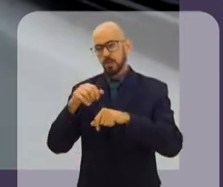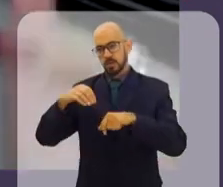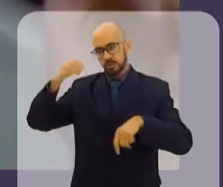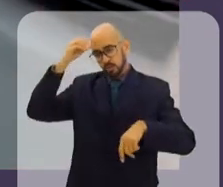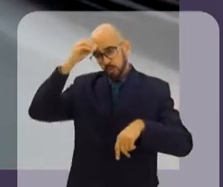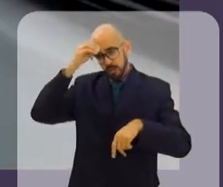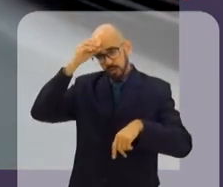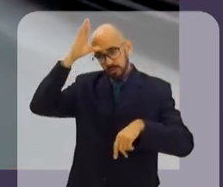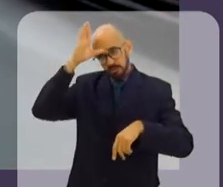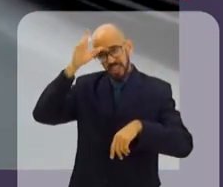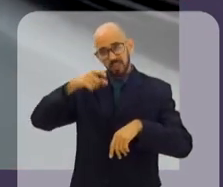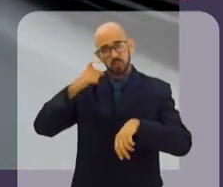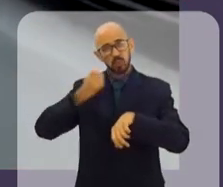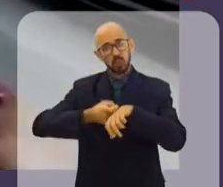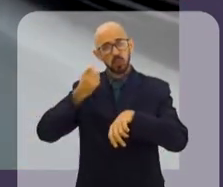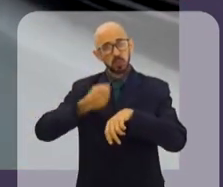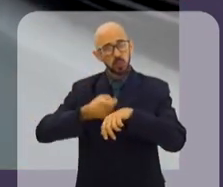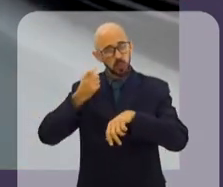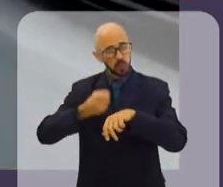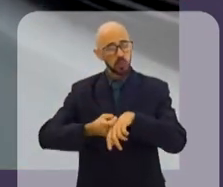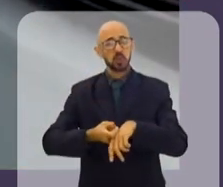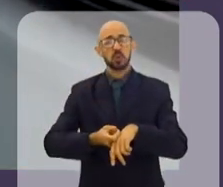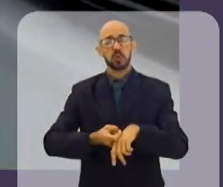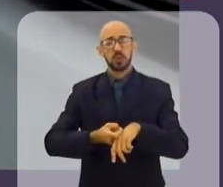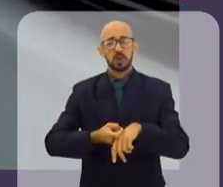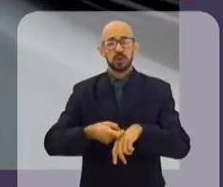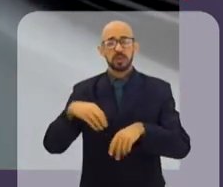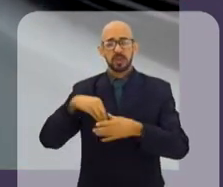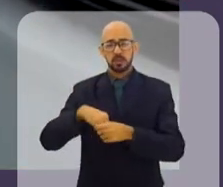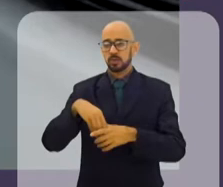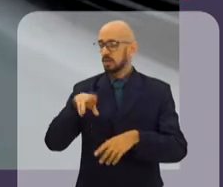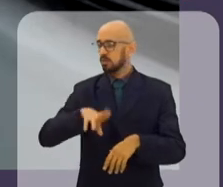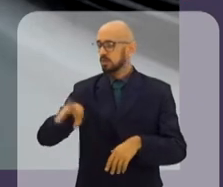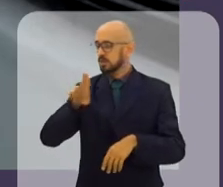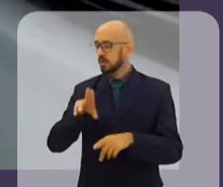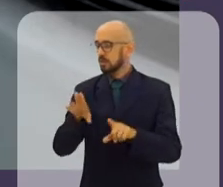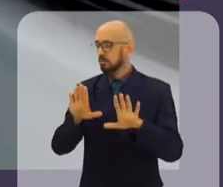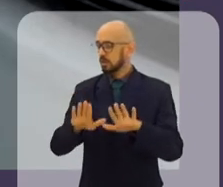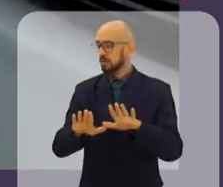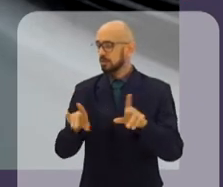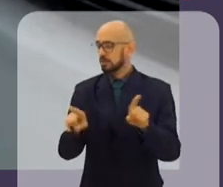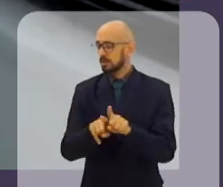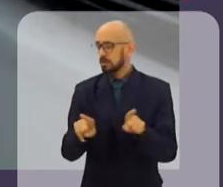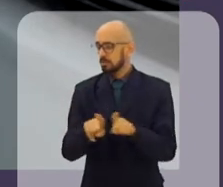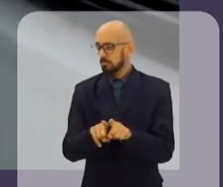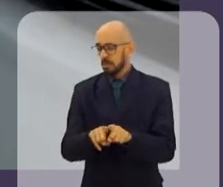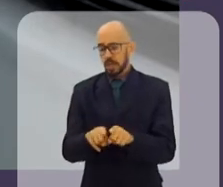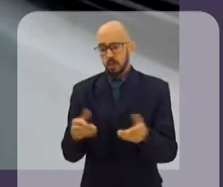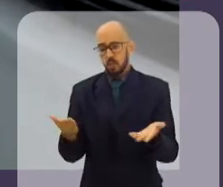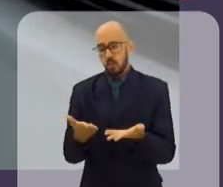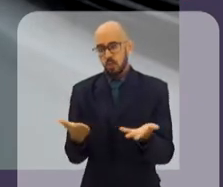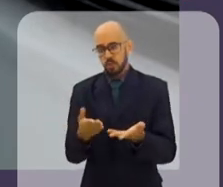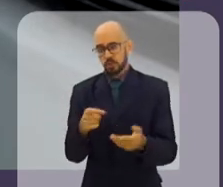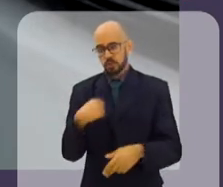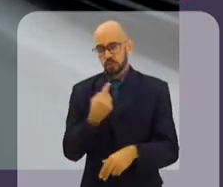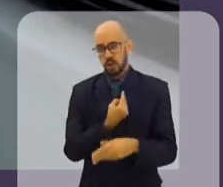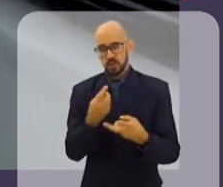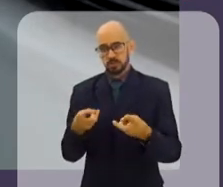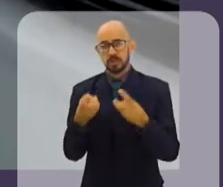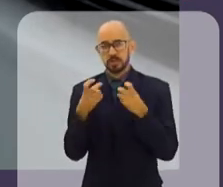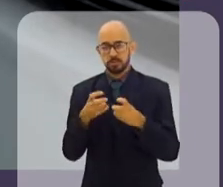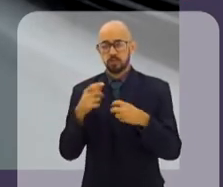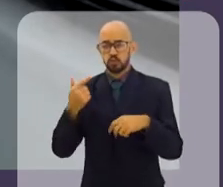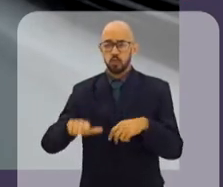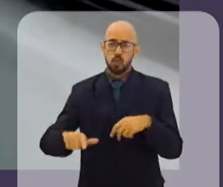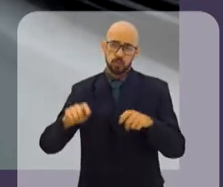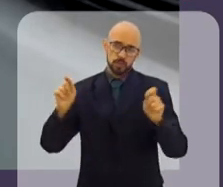com esse saber que já foi instituído e está cristalizado lá, mas que hoje em dia a gente vê